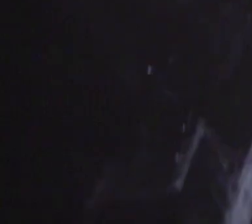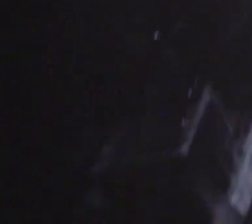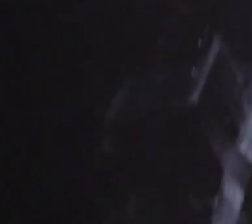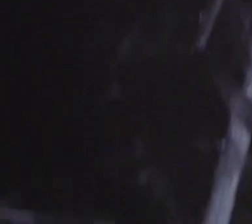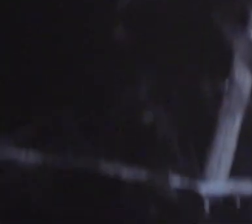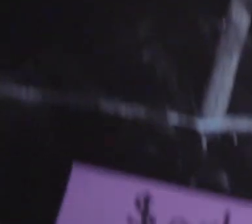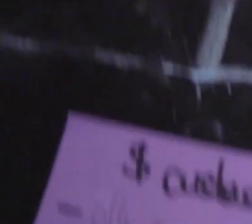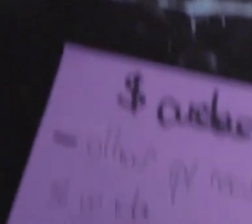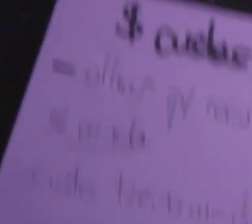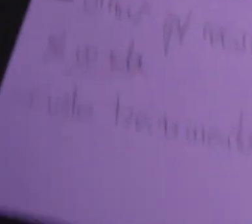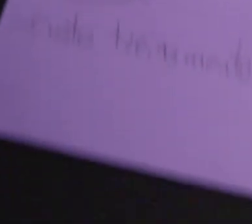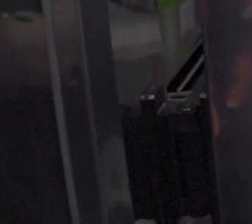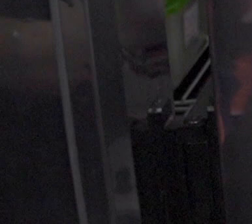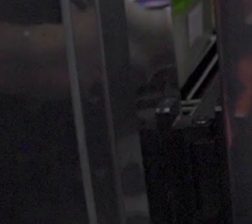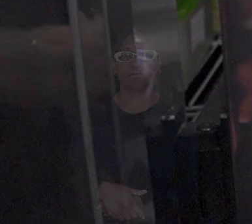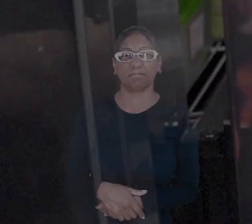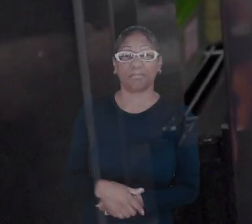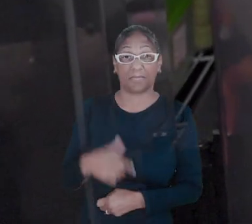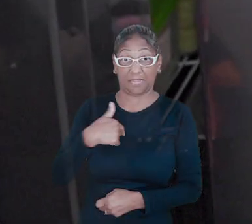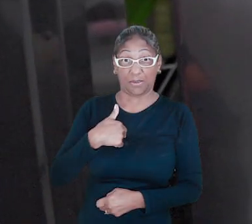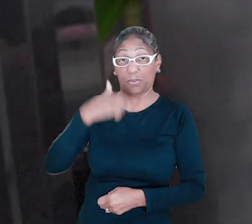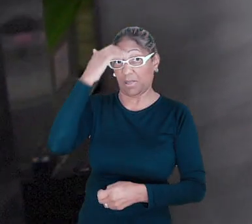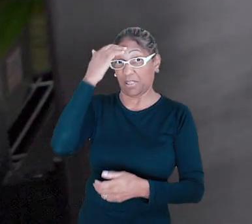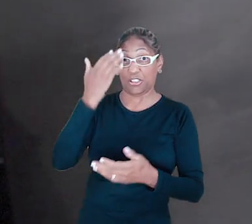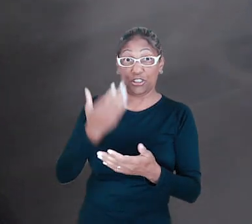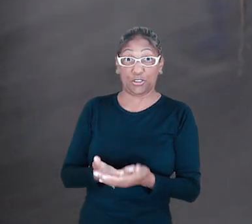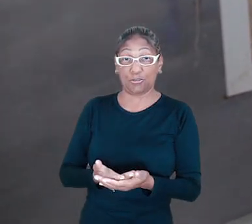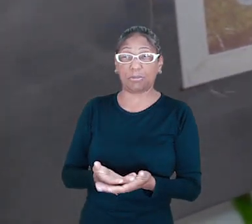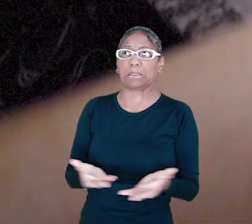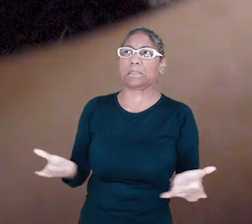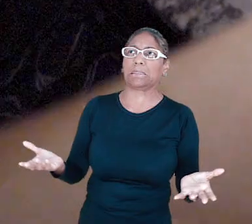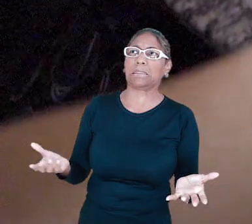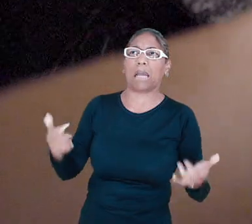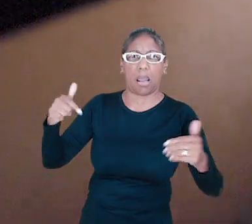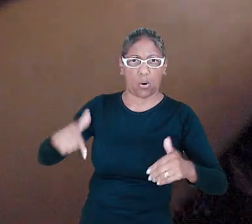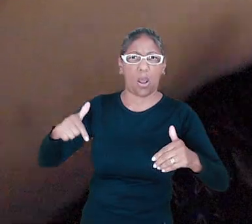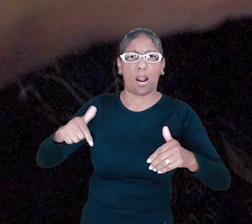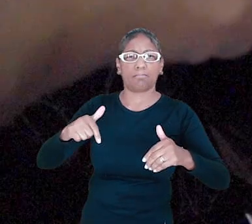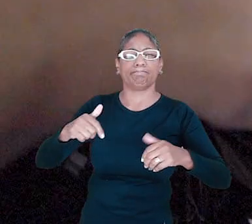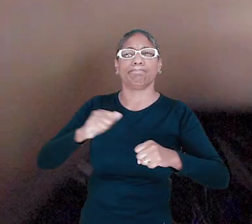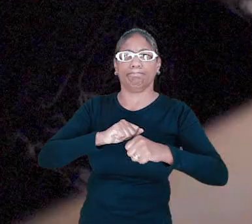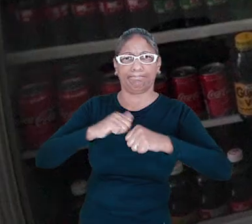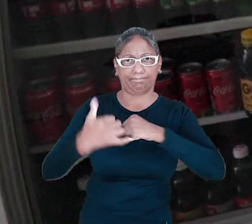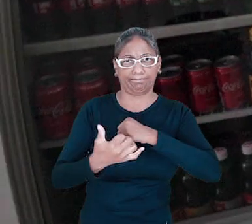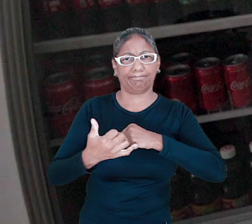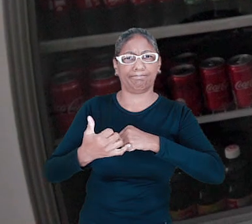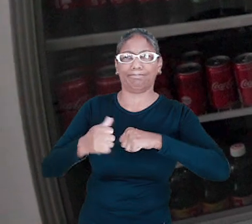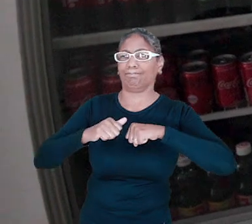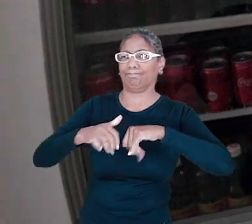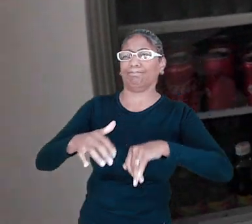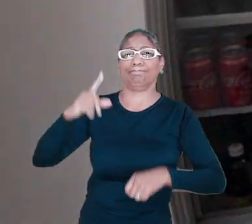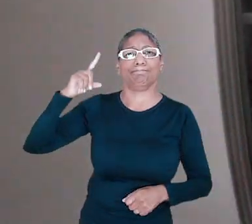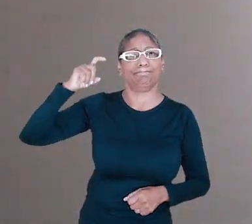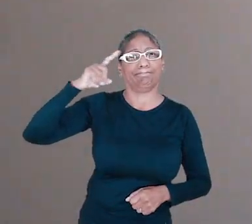2 homens e uma mulher escrevendo em post-its coloridos. Eu acredito que o pior fase foi agora mesmo, na pandemia, que acho